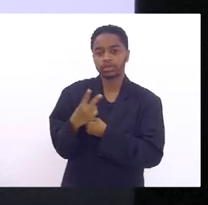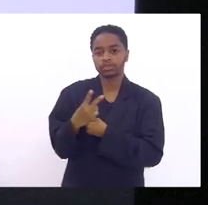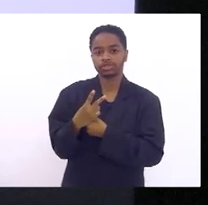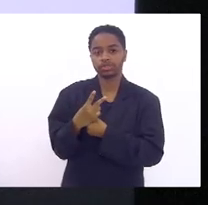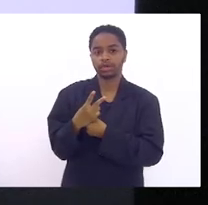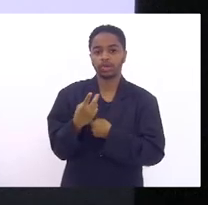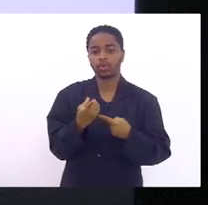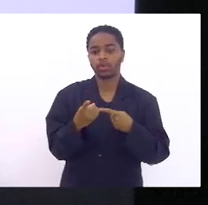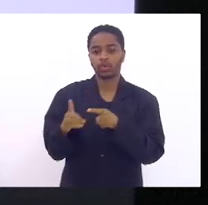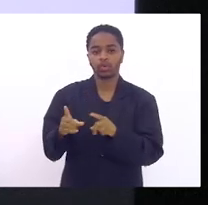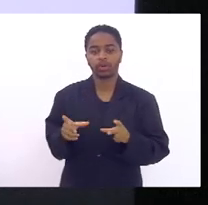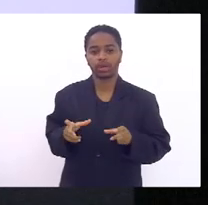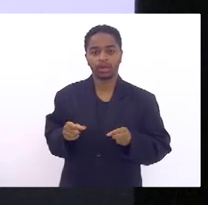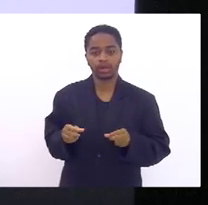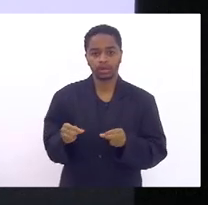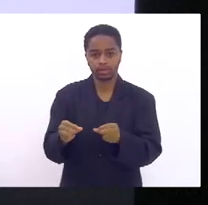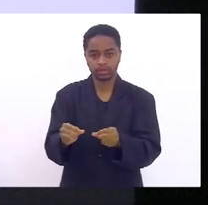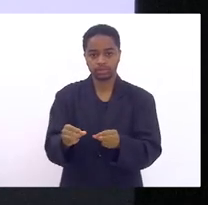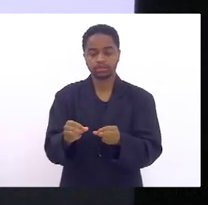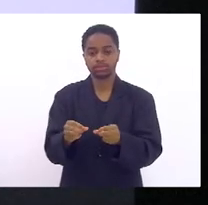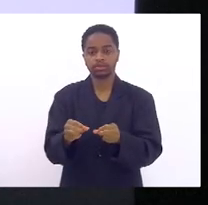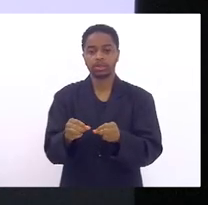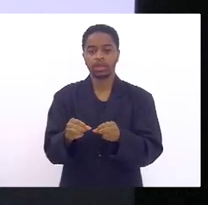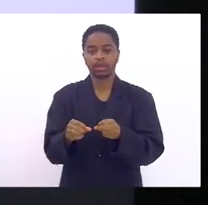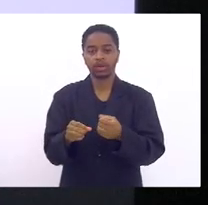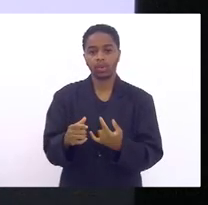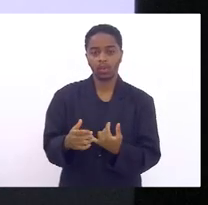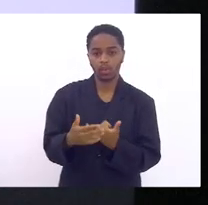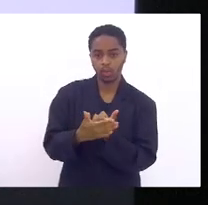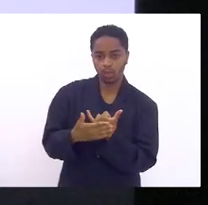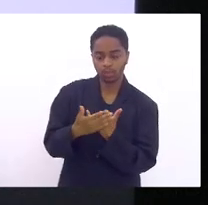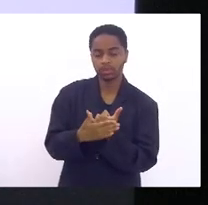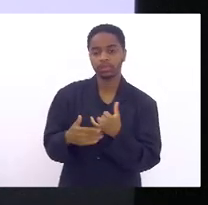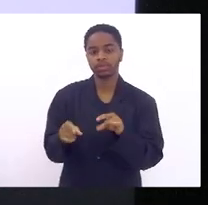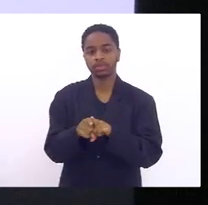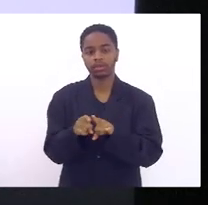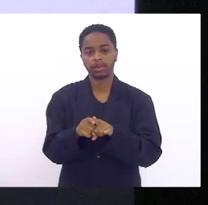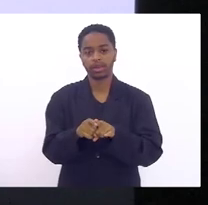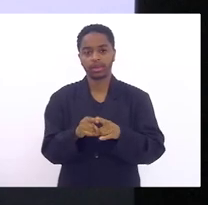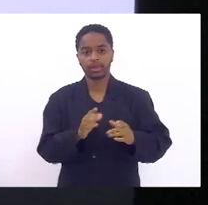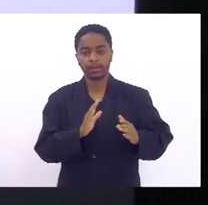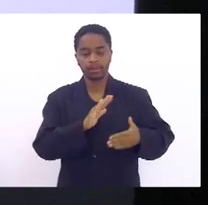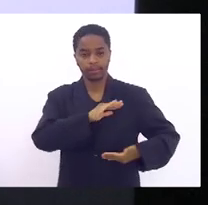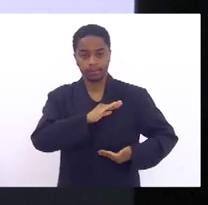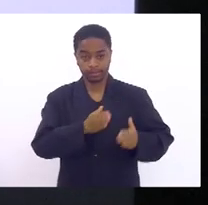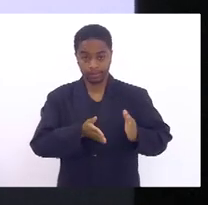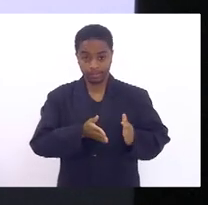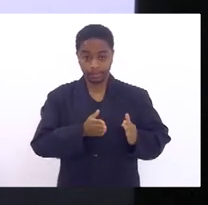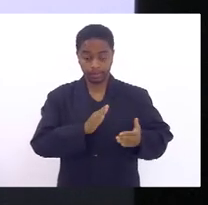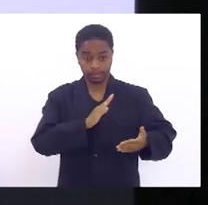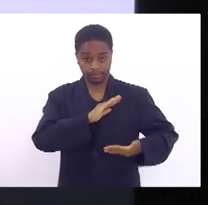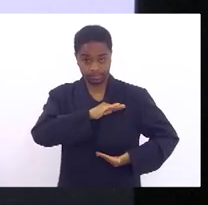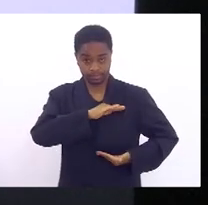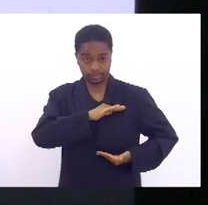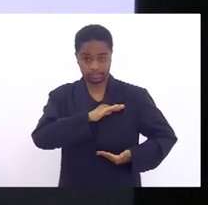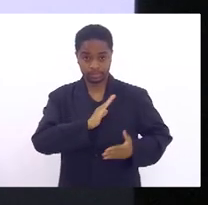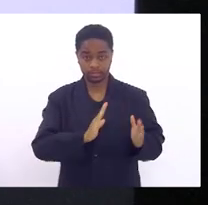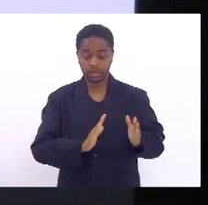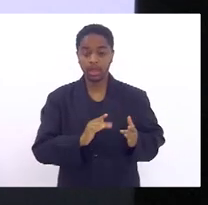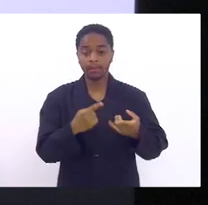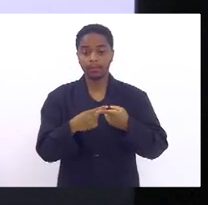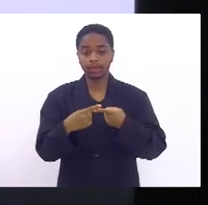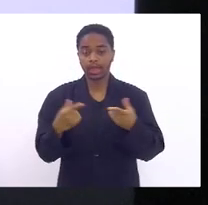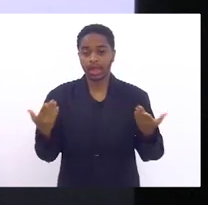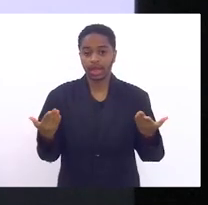de mama e do colo do de útero né O Rio de Janeiro Estado do Rio de Janeiro hoje tem 1500 casos novos casos ao